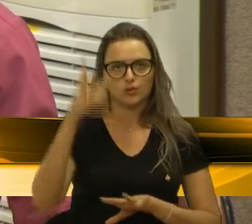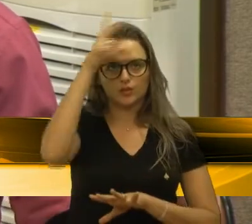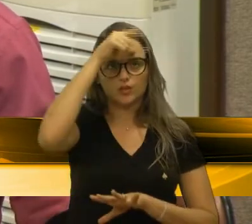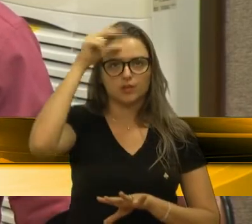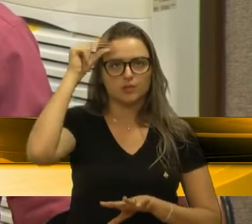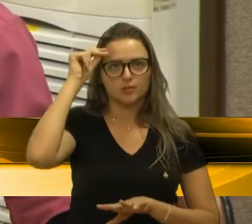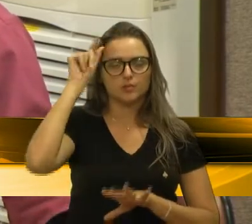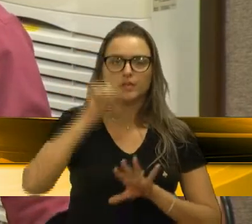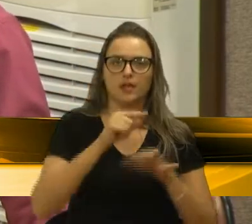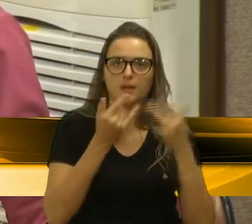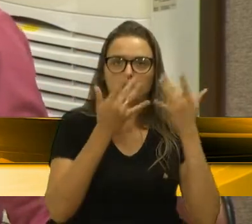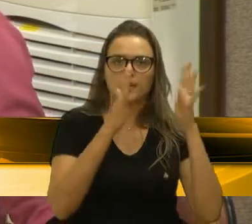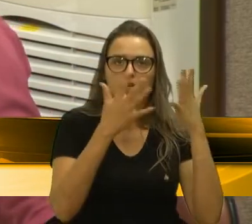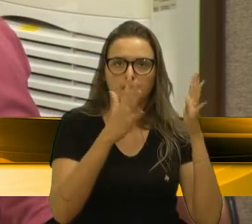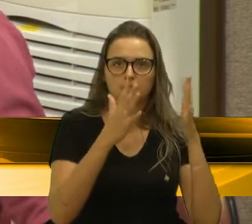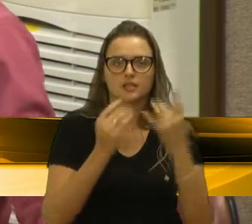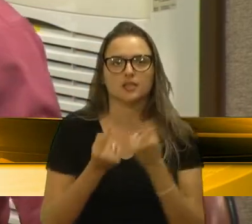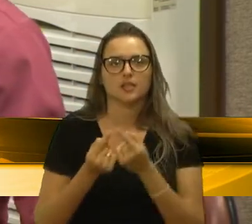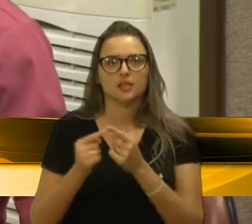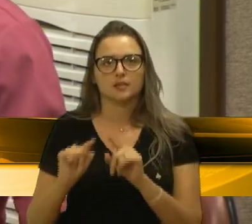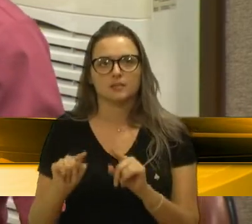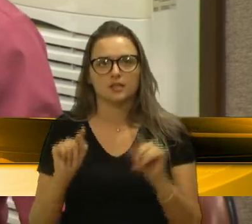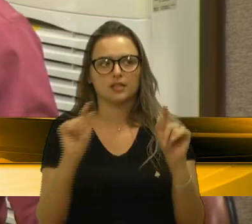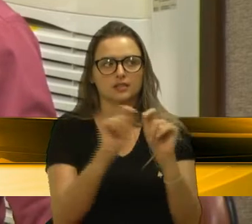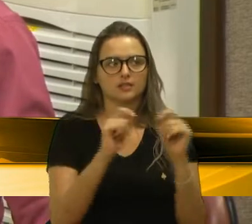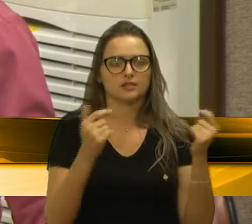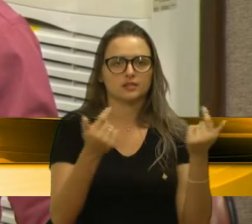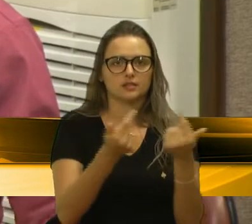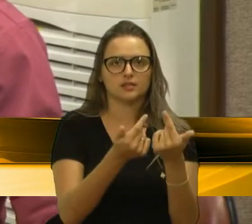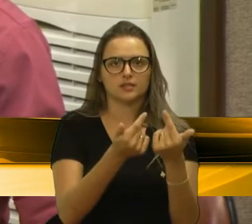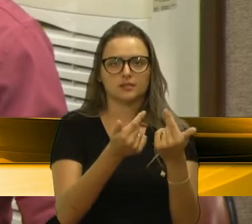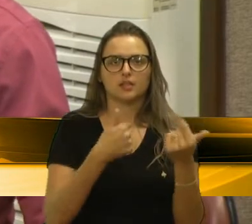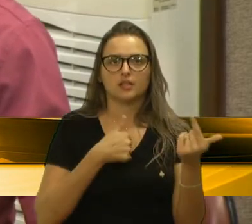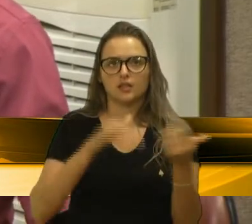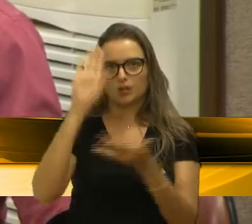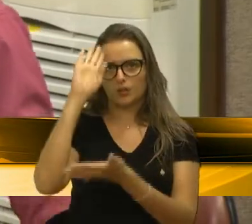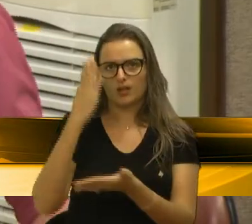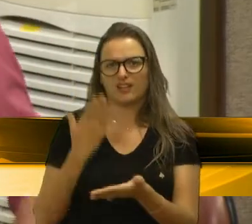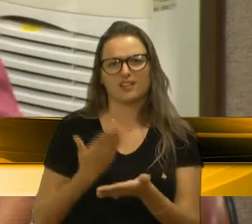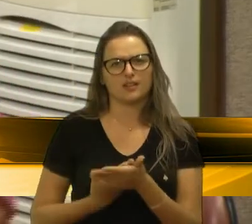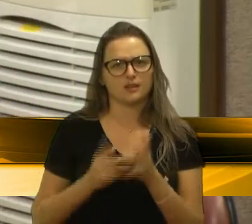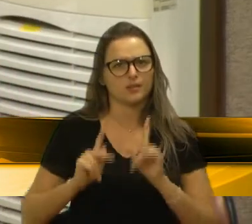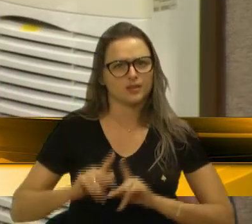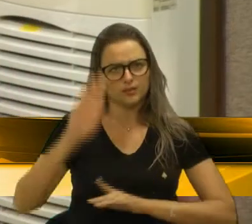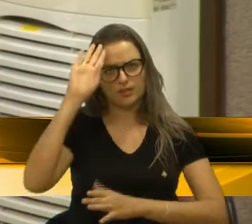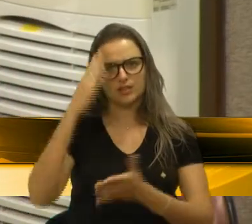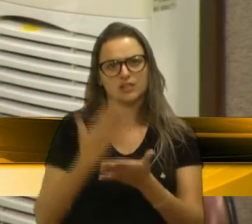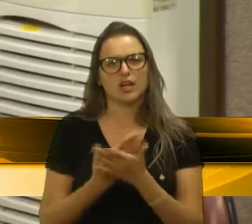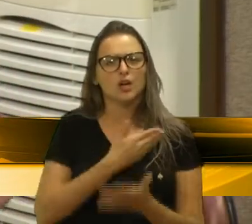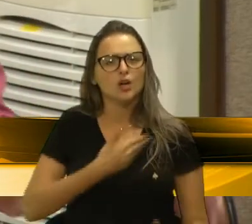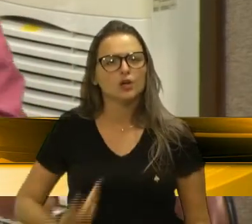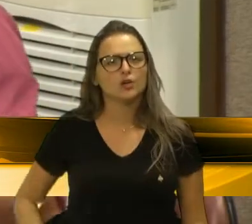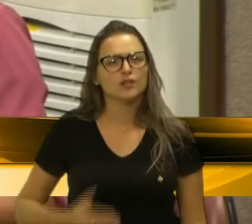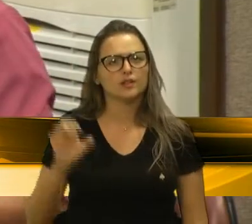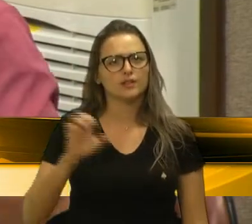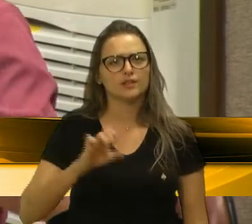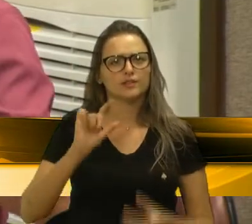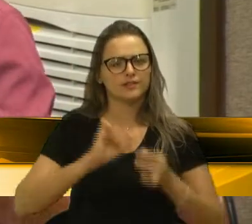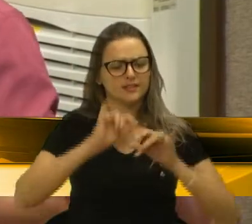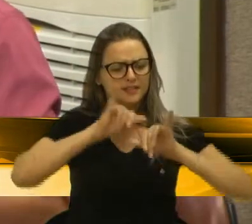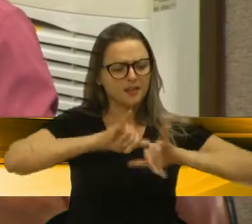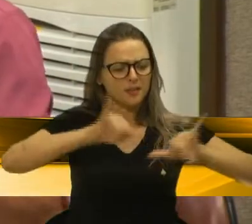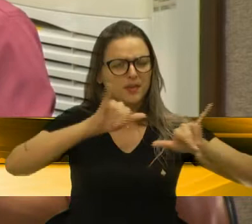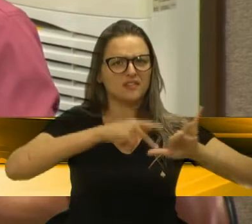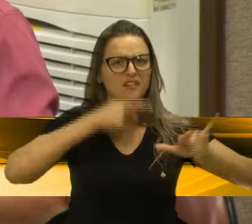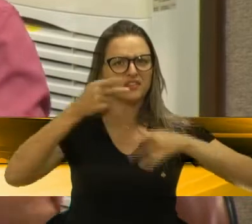elogiável agora a assembléia tudo agora acreditar no governador que fez uma campanha para um monte de